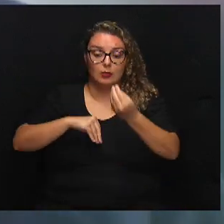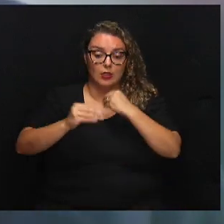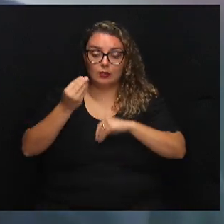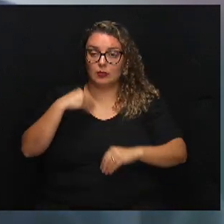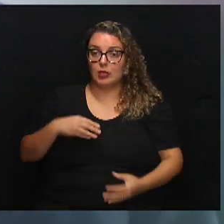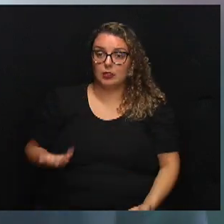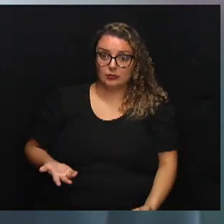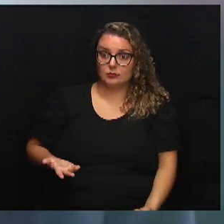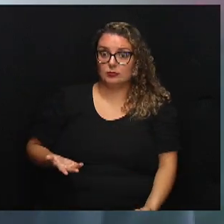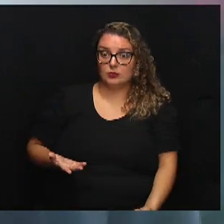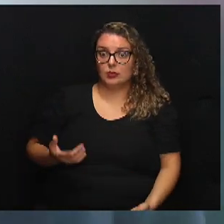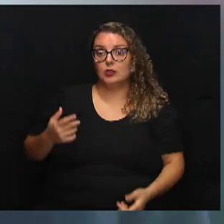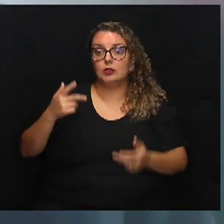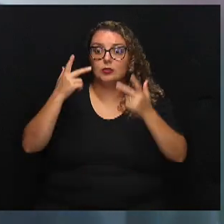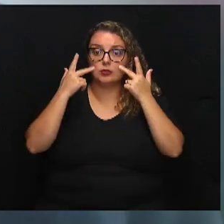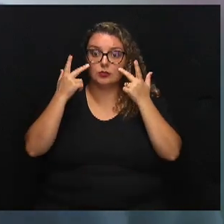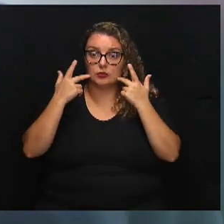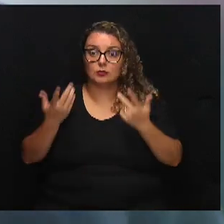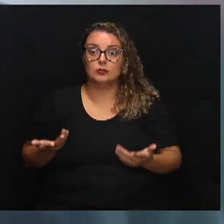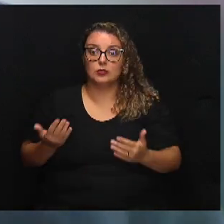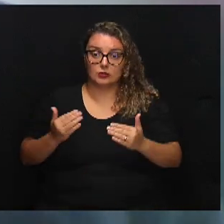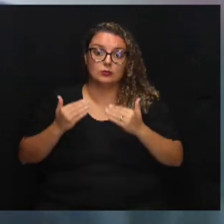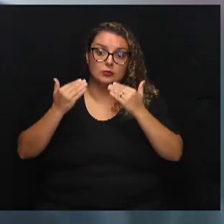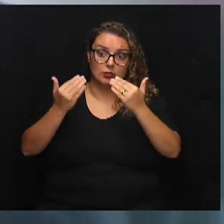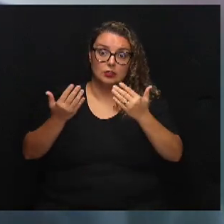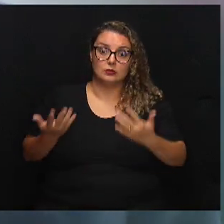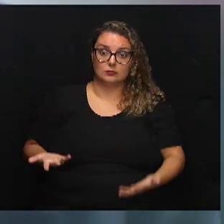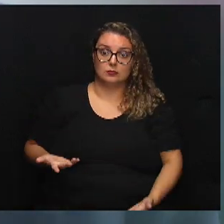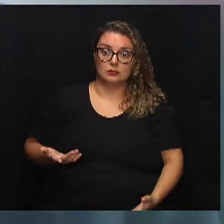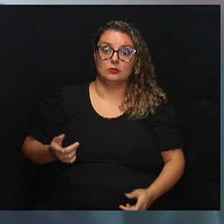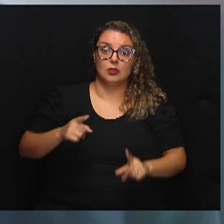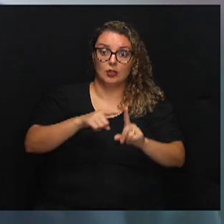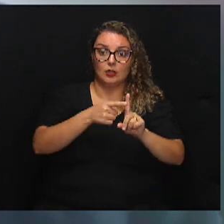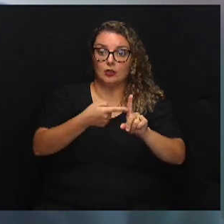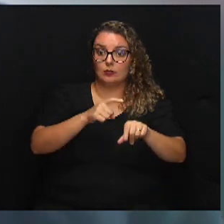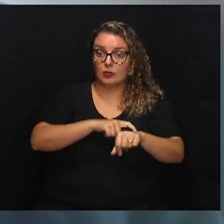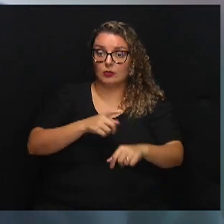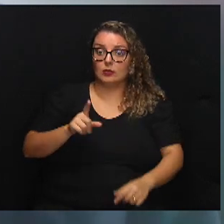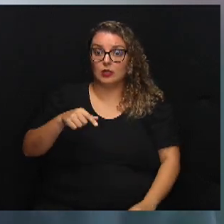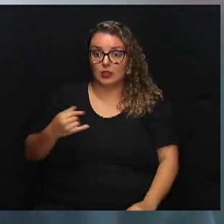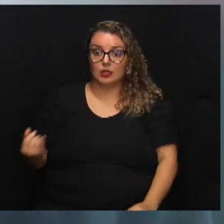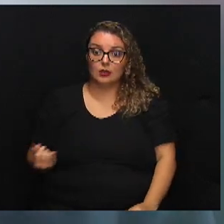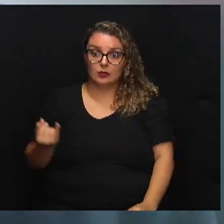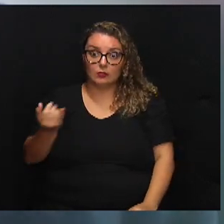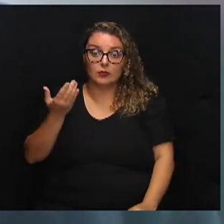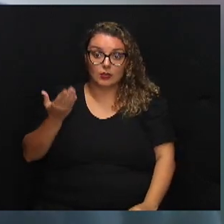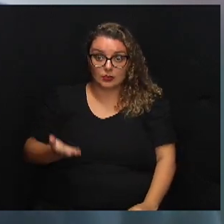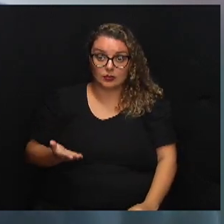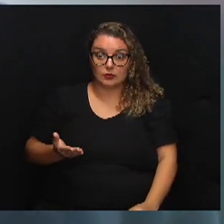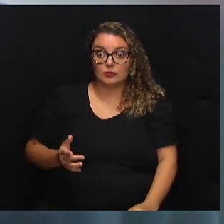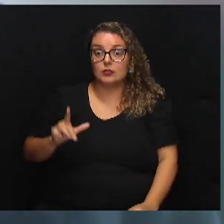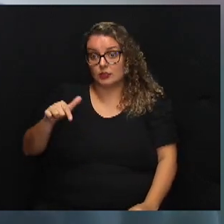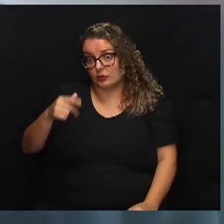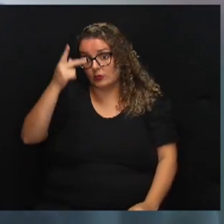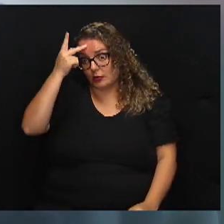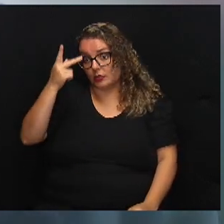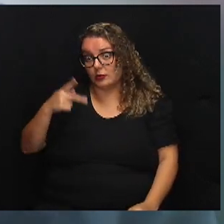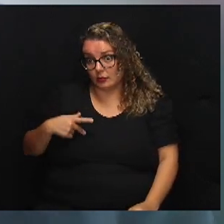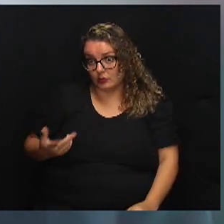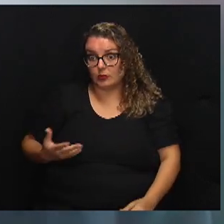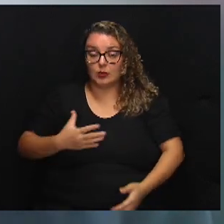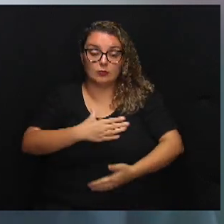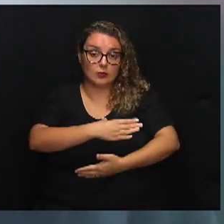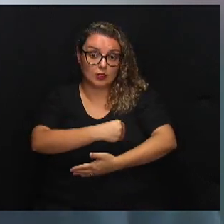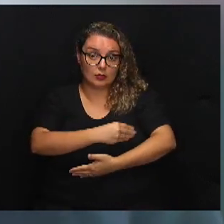ingere normalmente e, sobretudo, durante a gestação. É muito interessante isso. E depois o próprio aleitamento